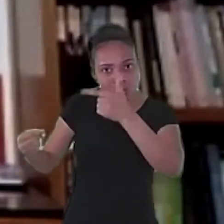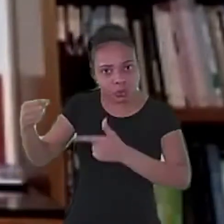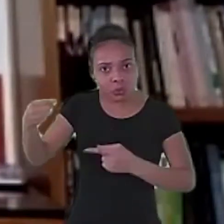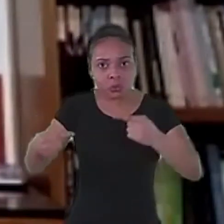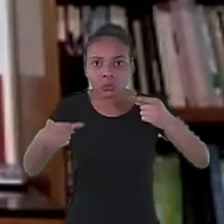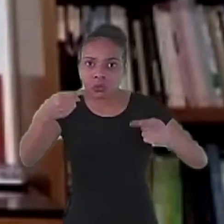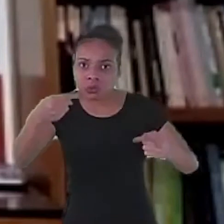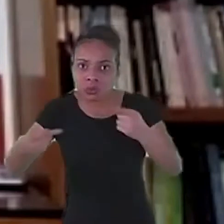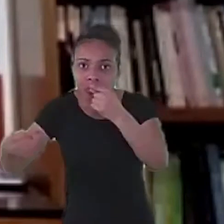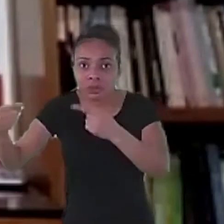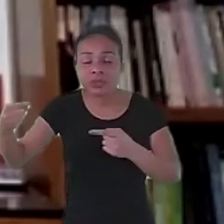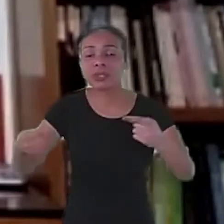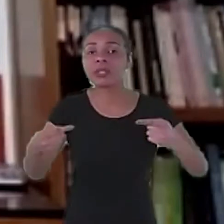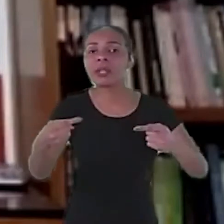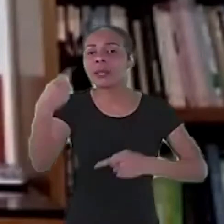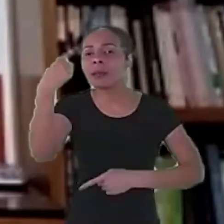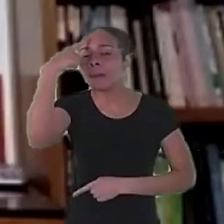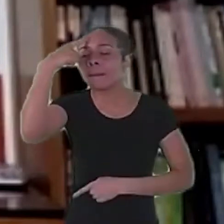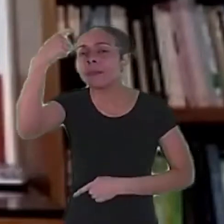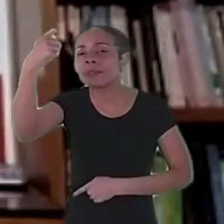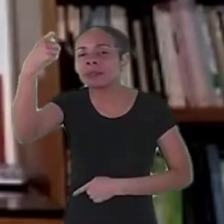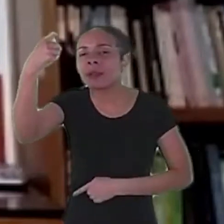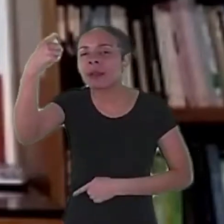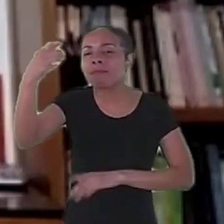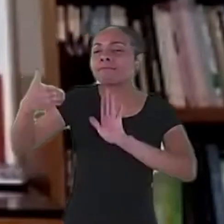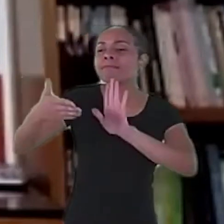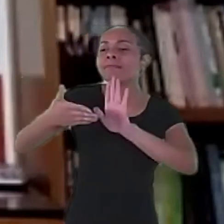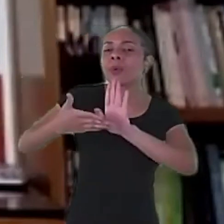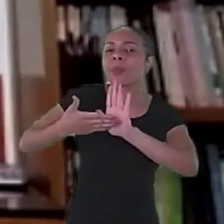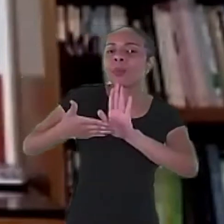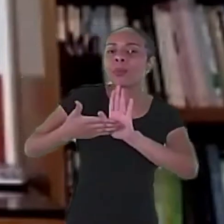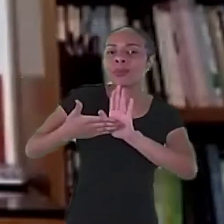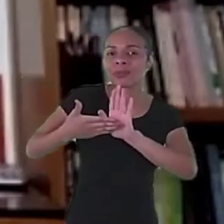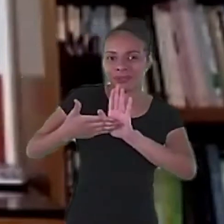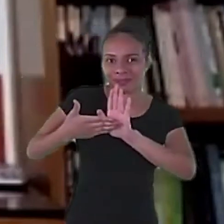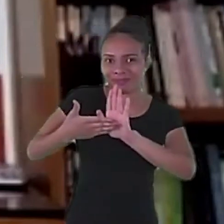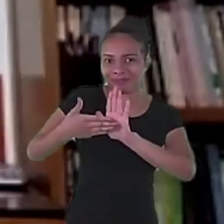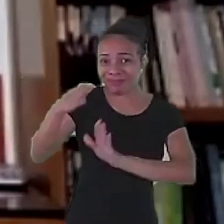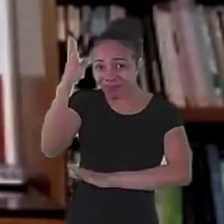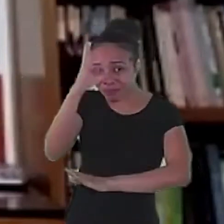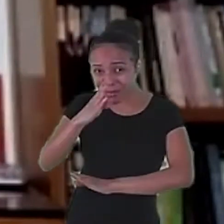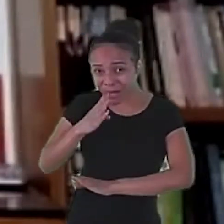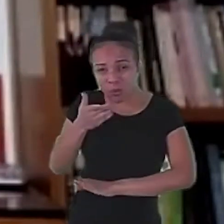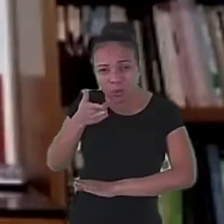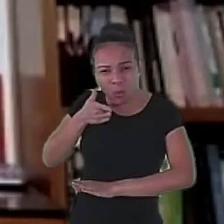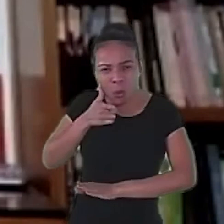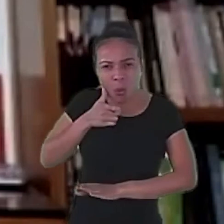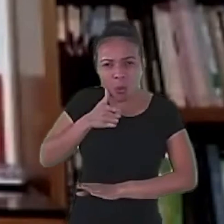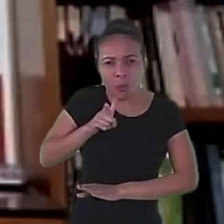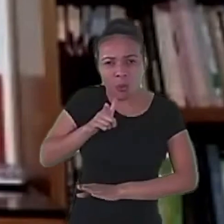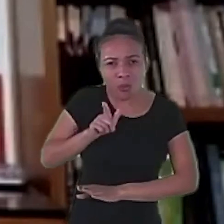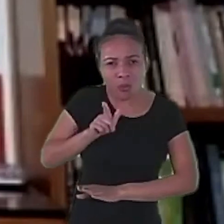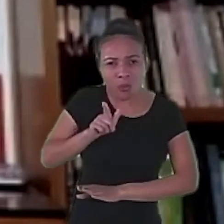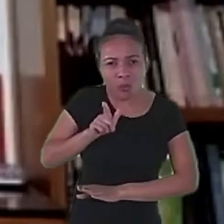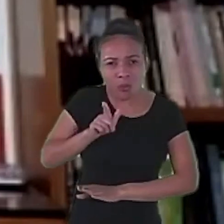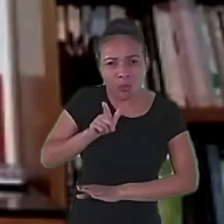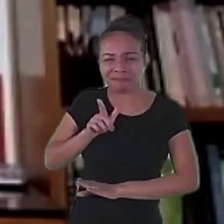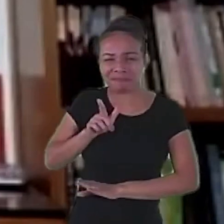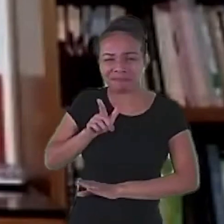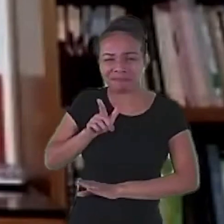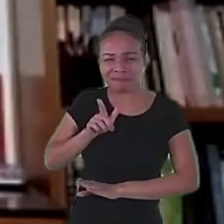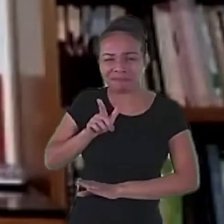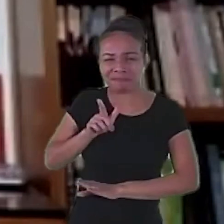e caminhos para o Brasil sair dessa situação dramática e de